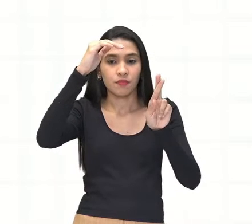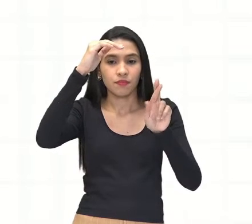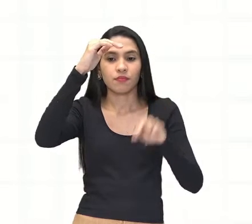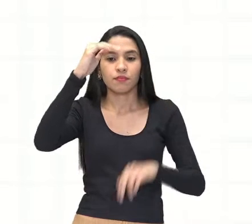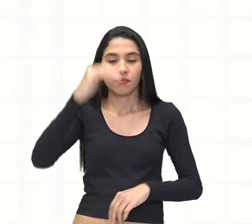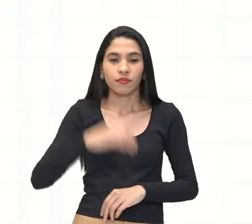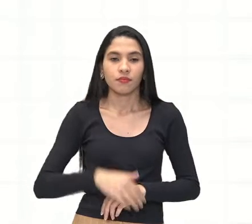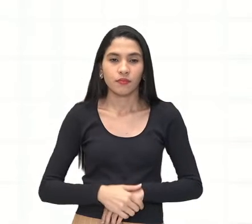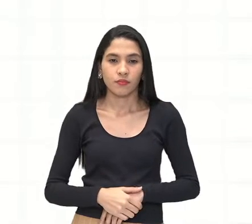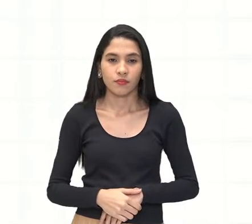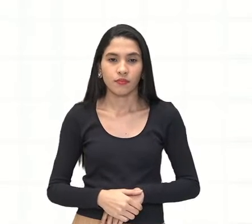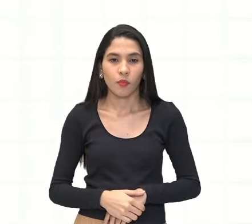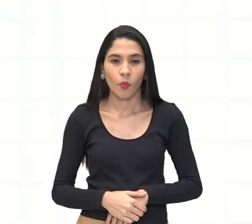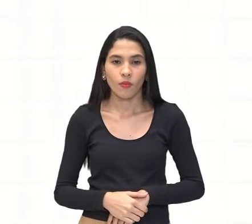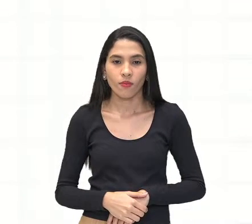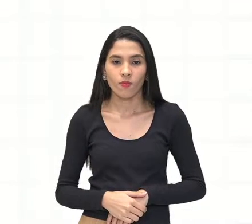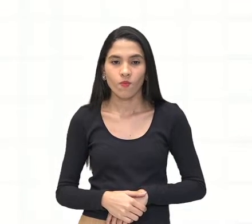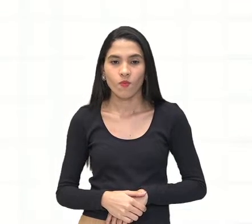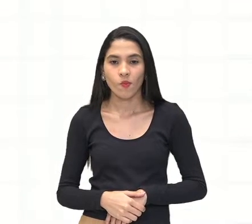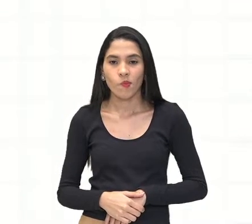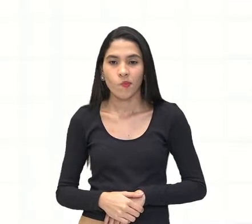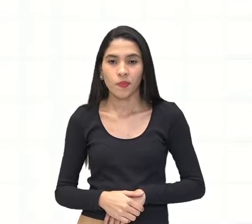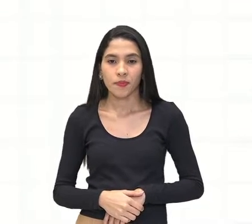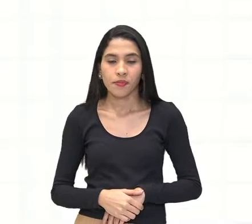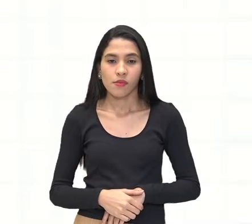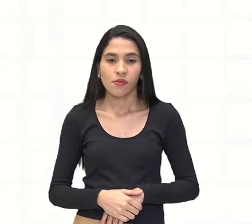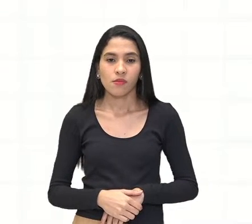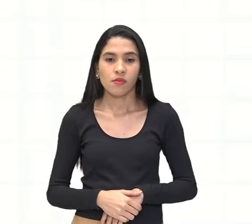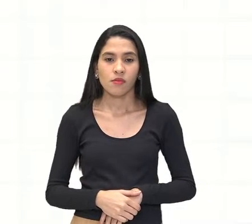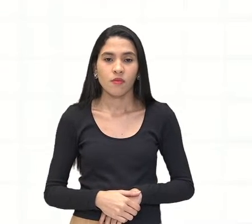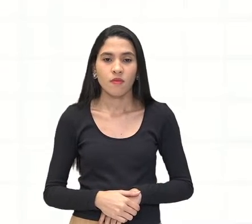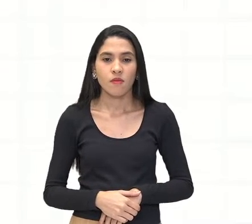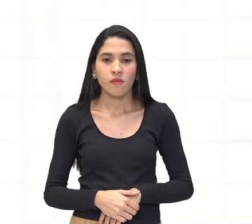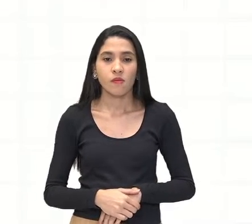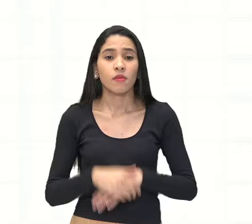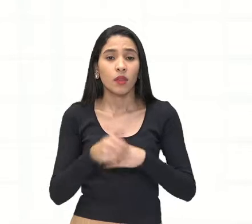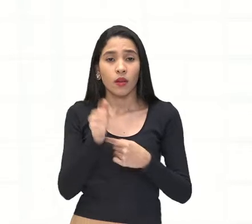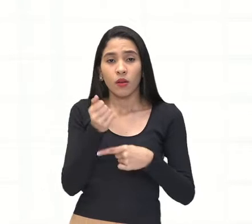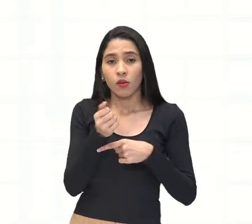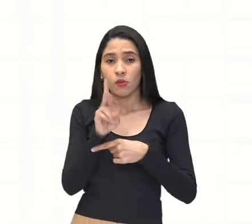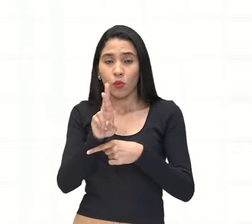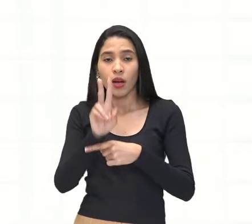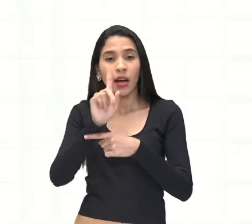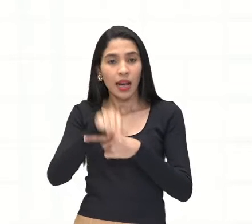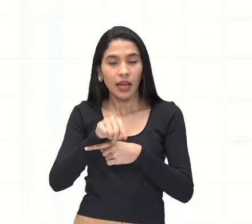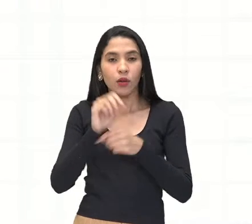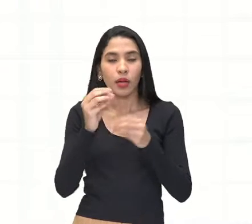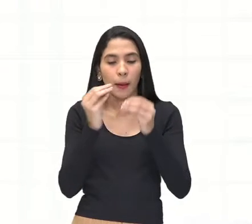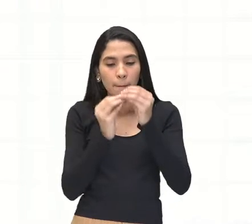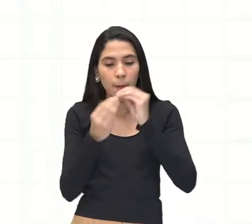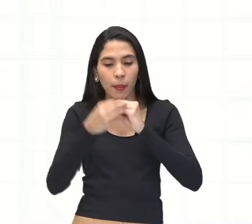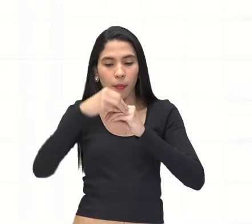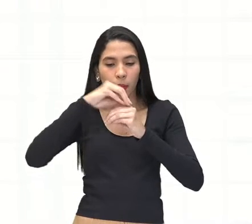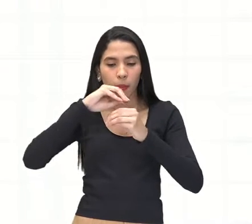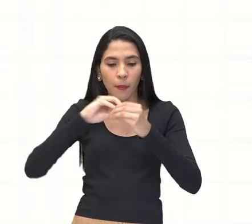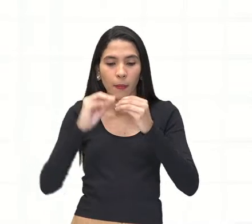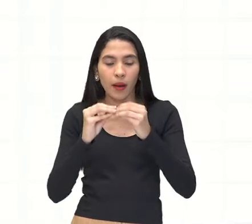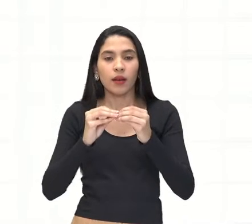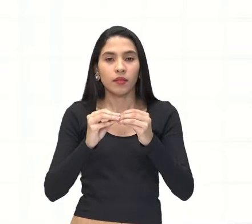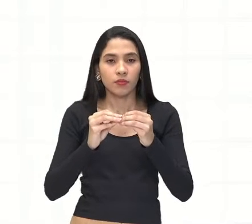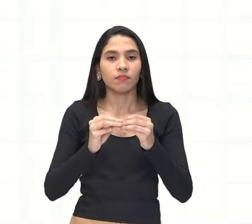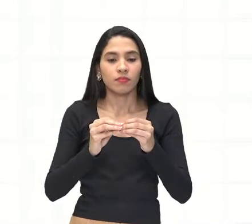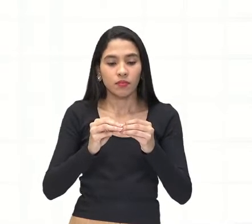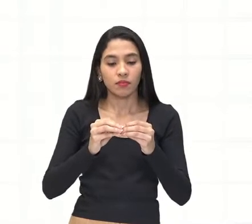ocupada por ar, certo? Então, o ar, ele é matéria e ocupa todo o espaço